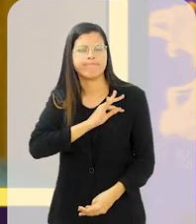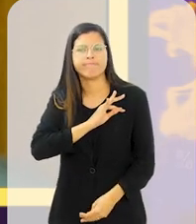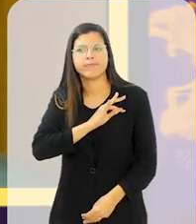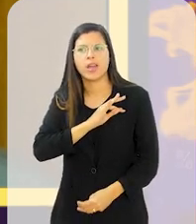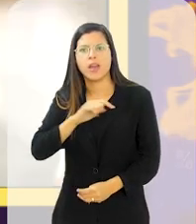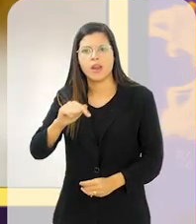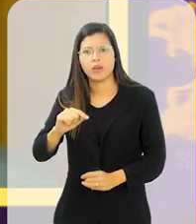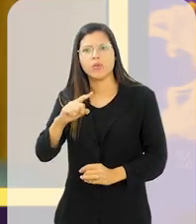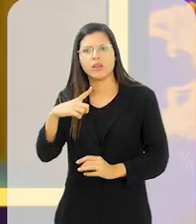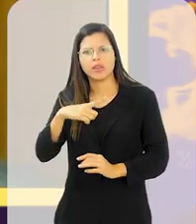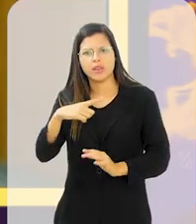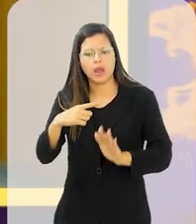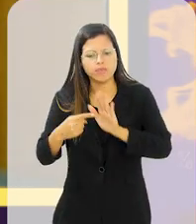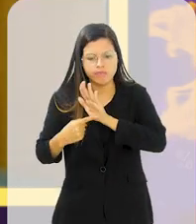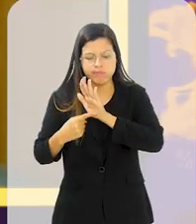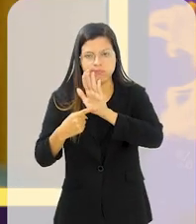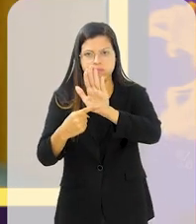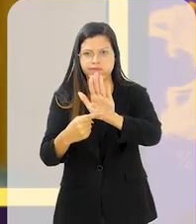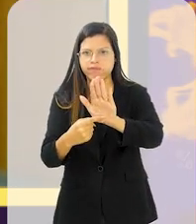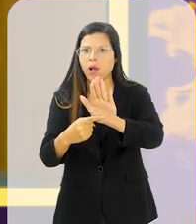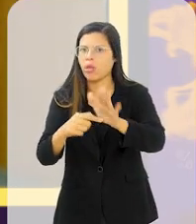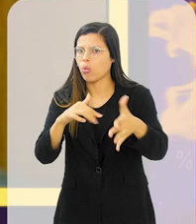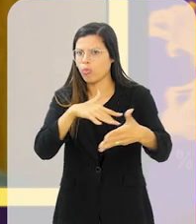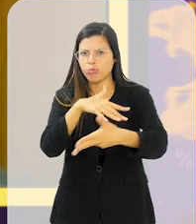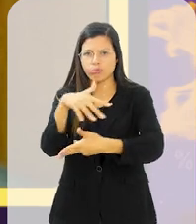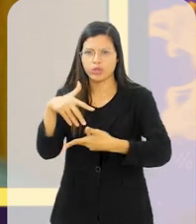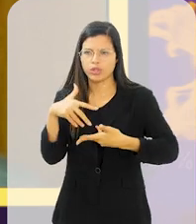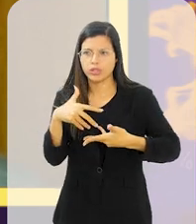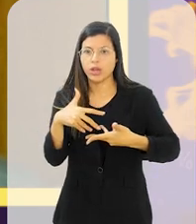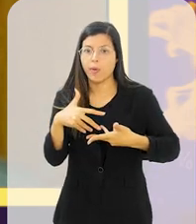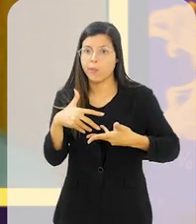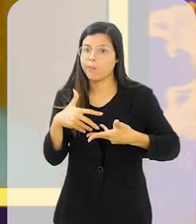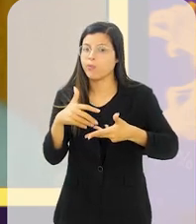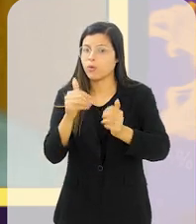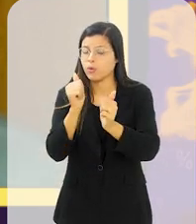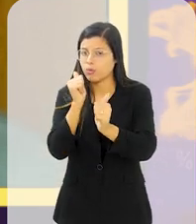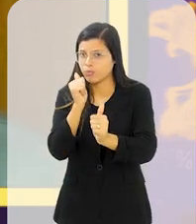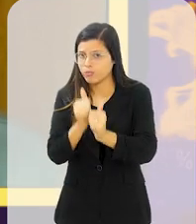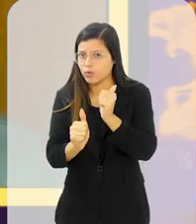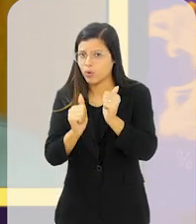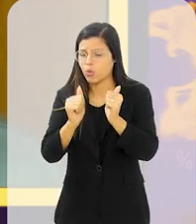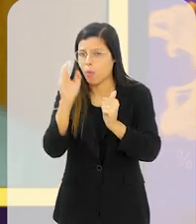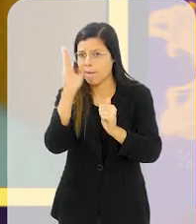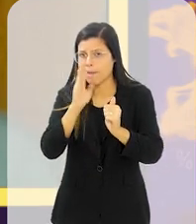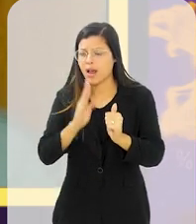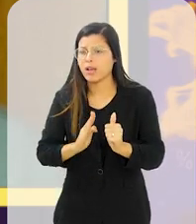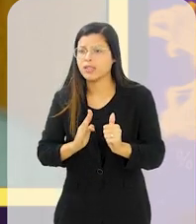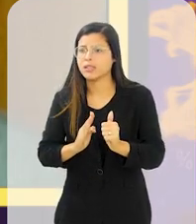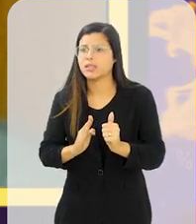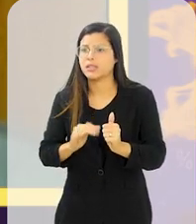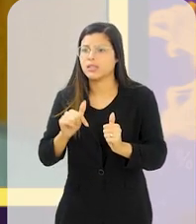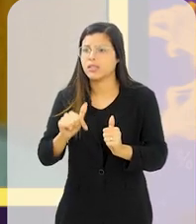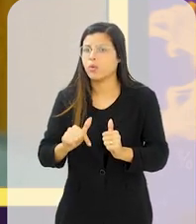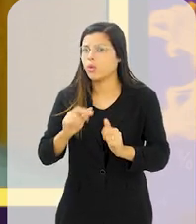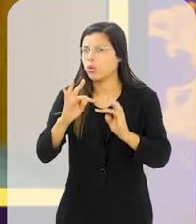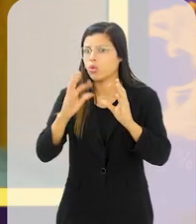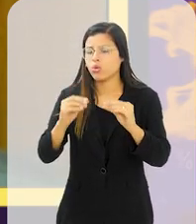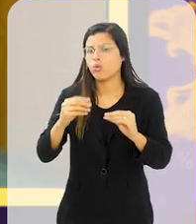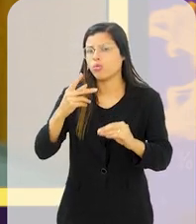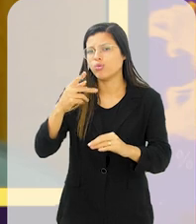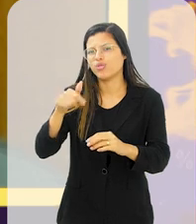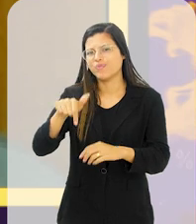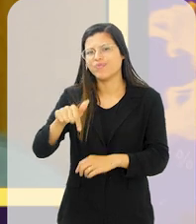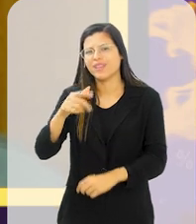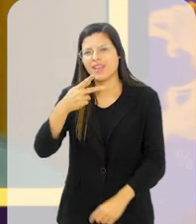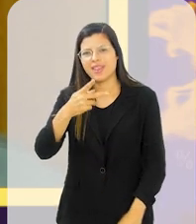destacamento notório no cenário do futebol globalizado. Jogadores do Brasil, do meio-campo, jogam todos na Premier League.